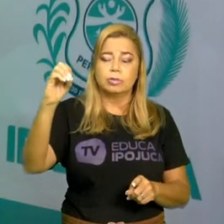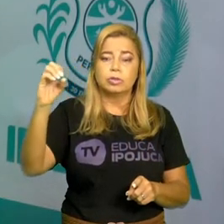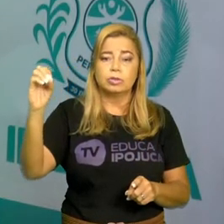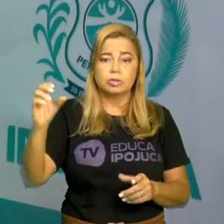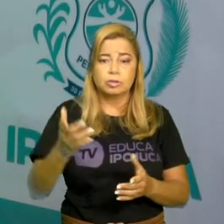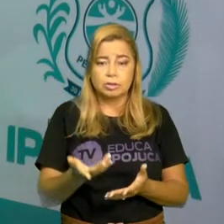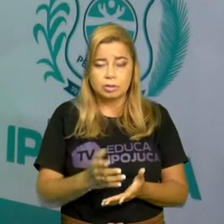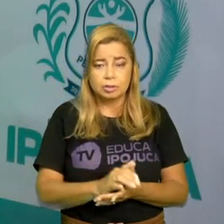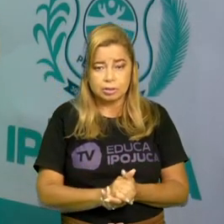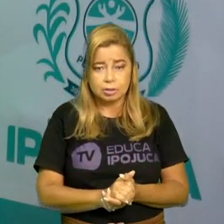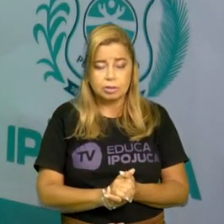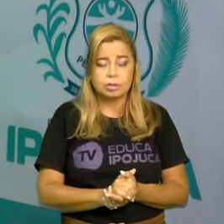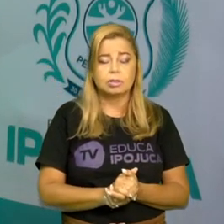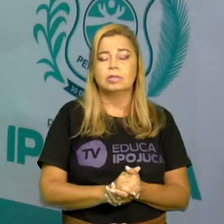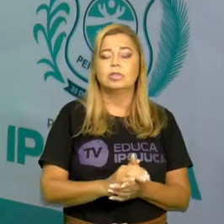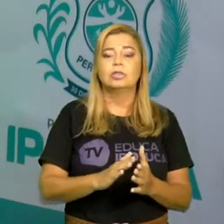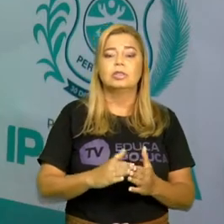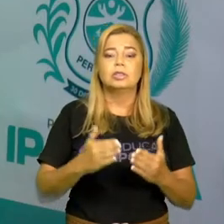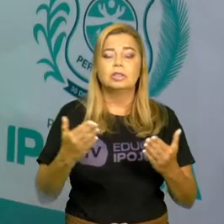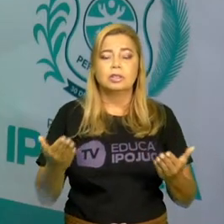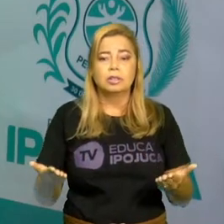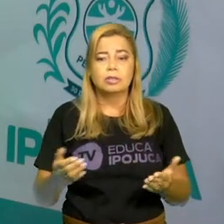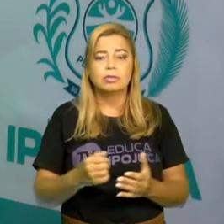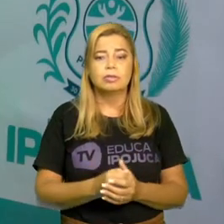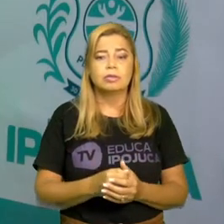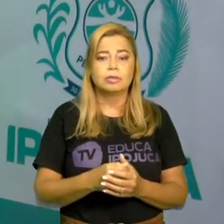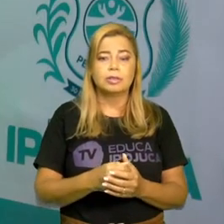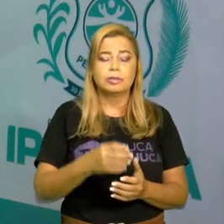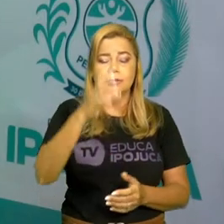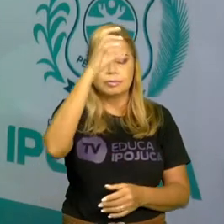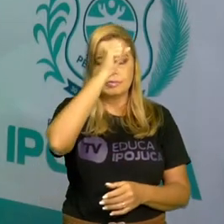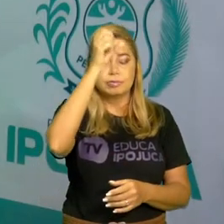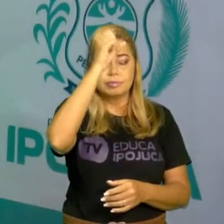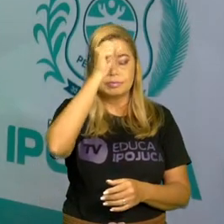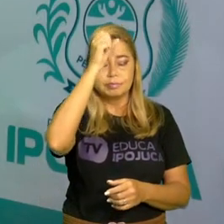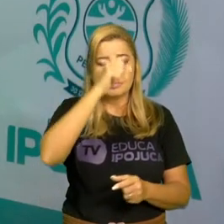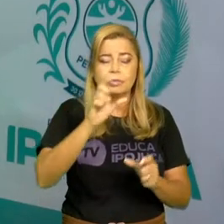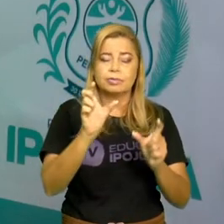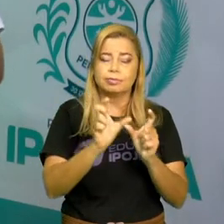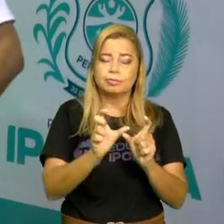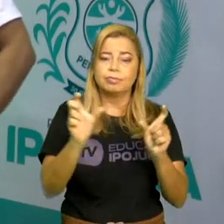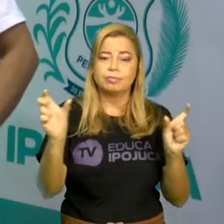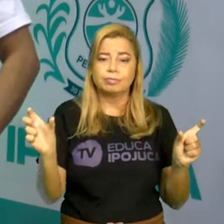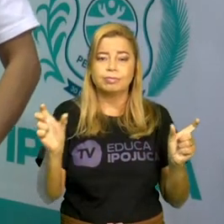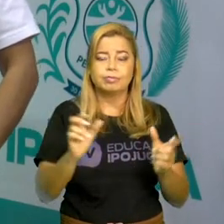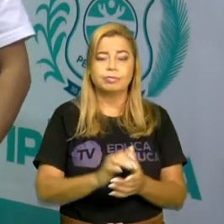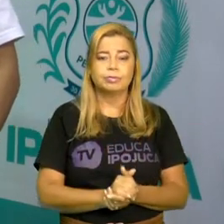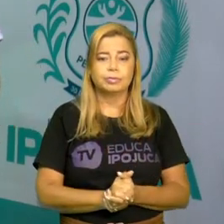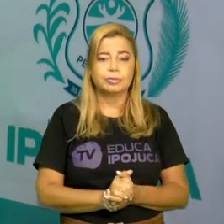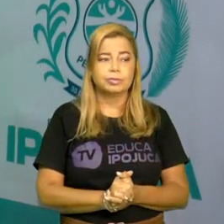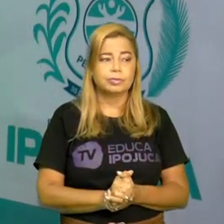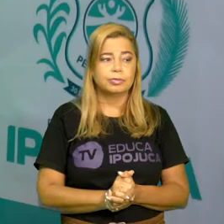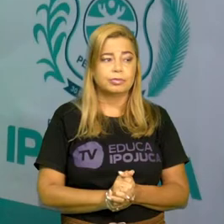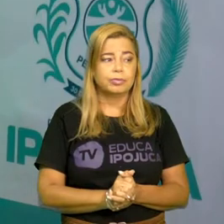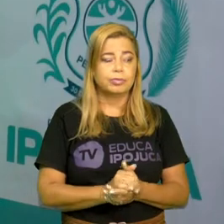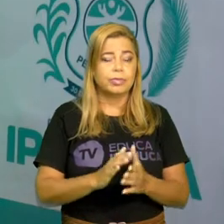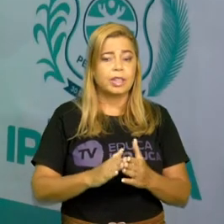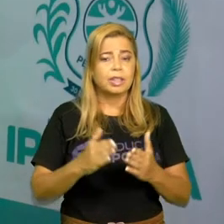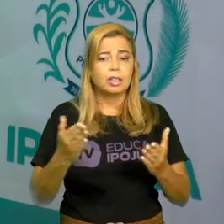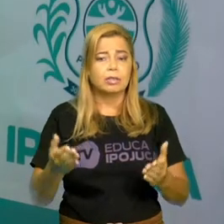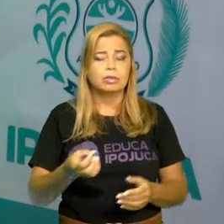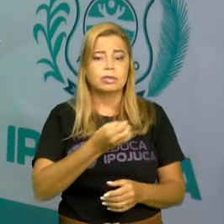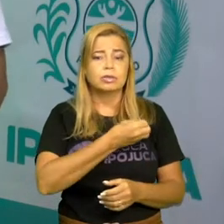tenho 11190 e assim a gente vai aprendendo a decompor-se aqui está